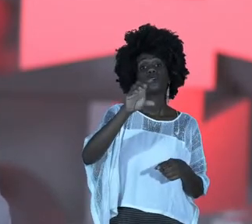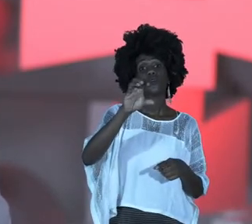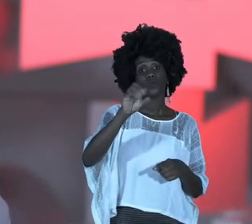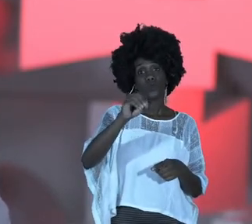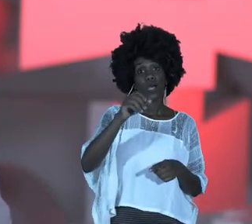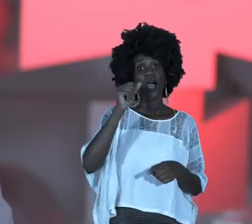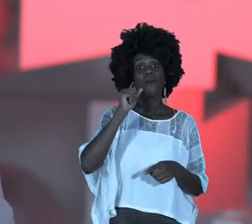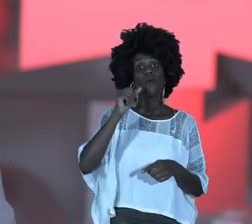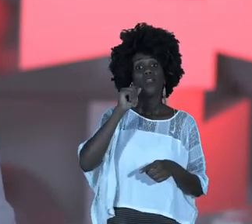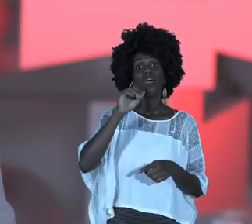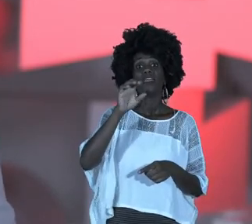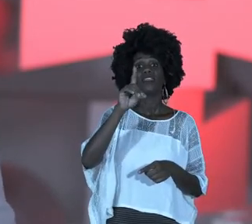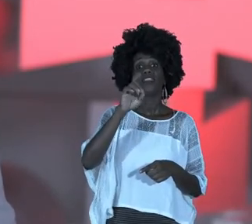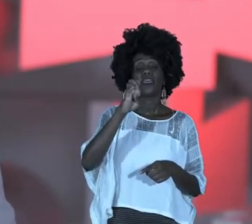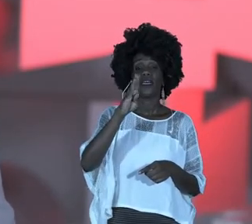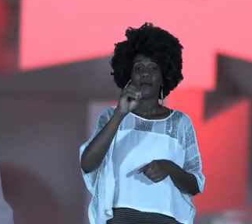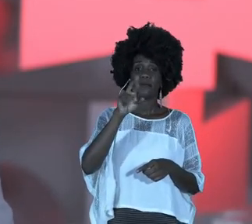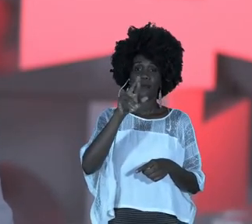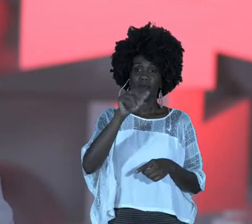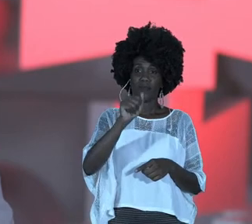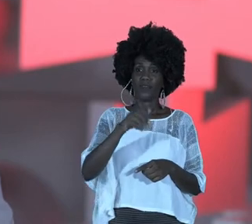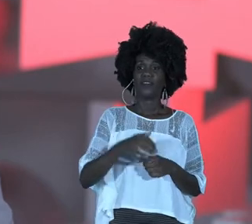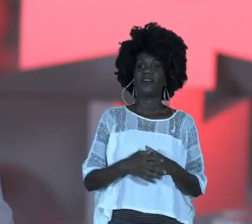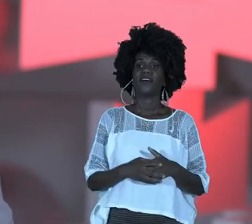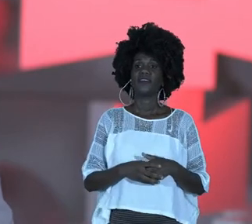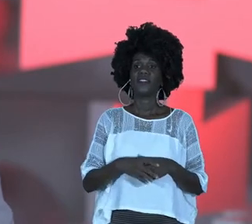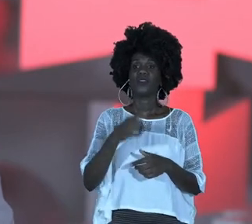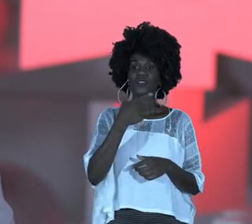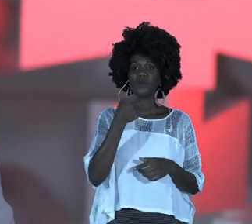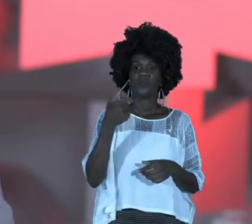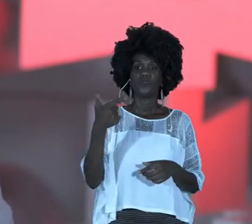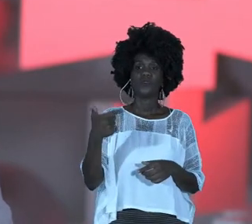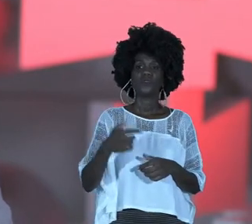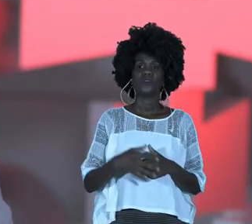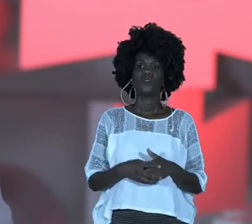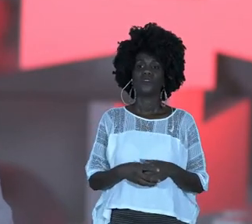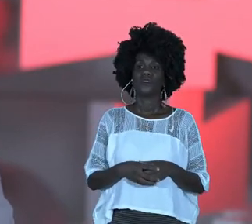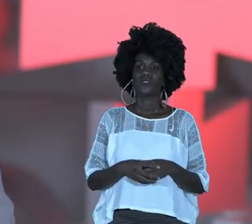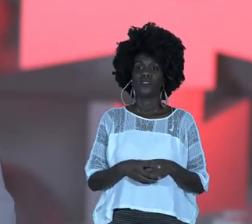Deborah Coker, em 2002.